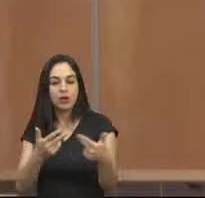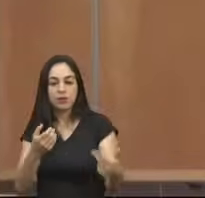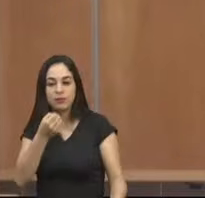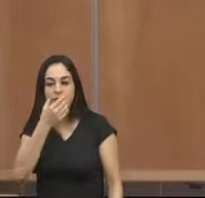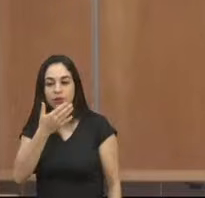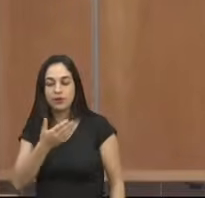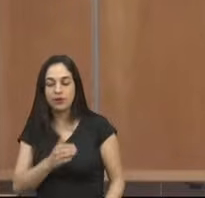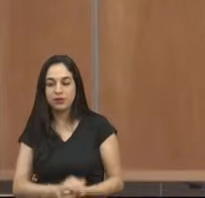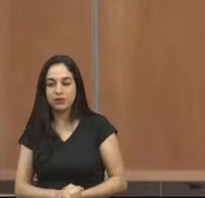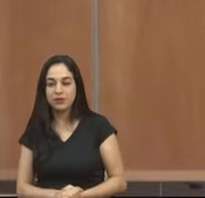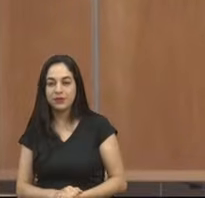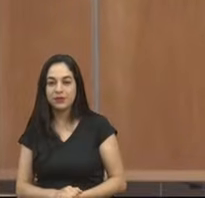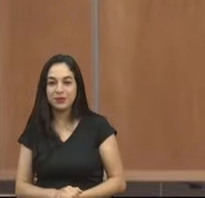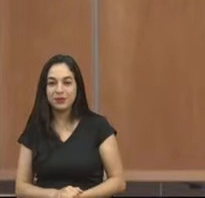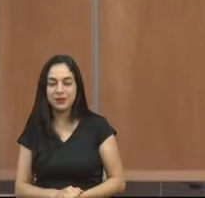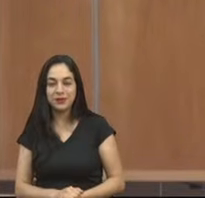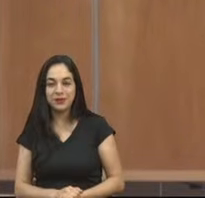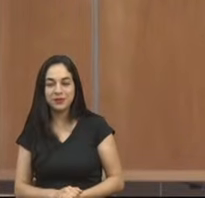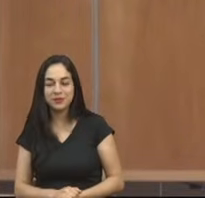Esse projeto,